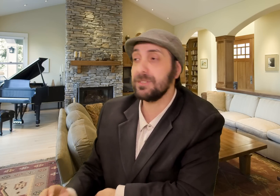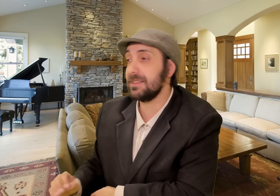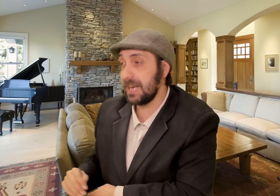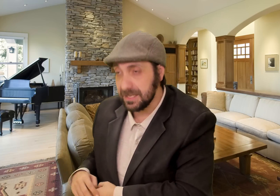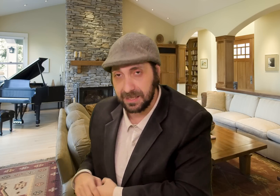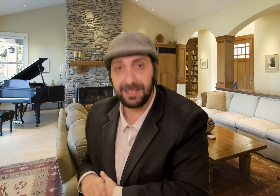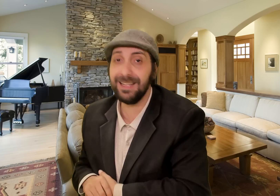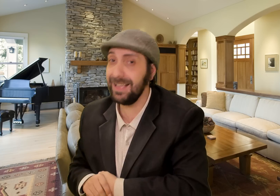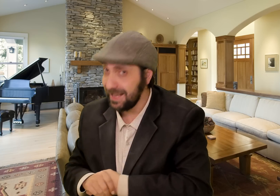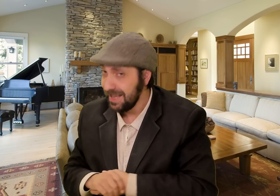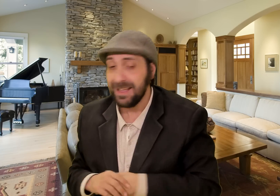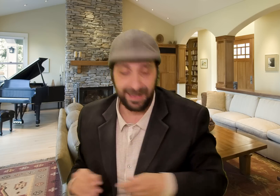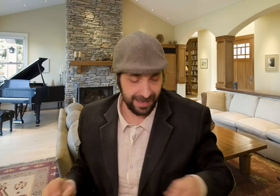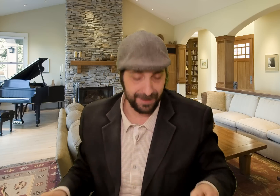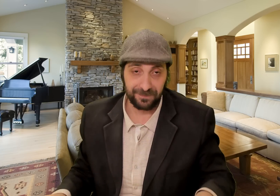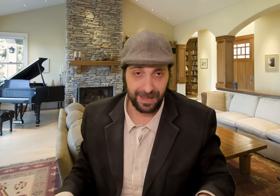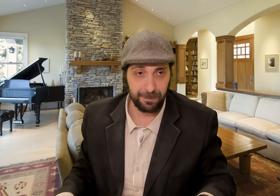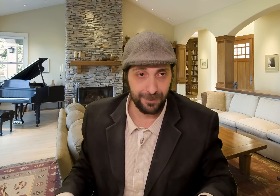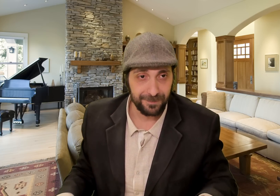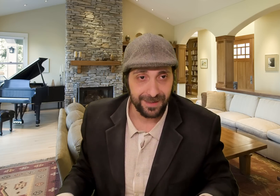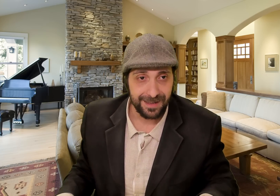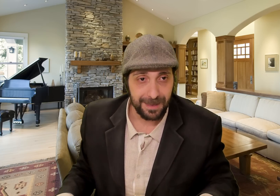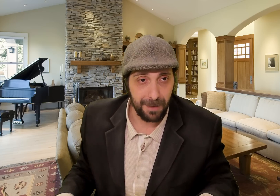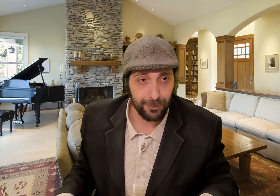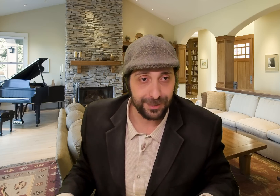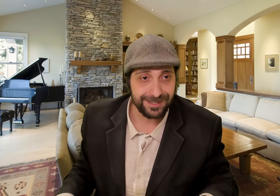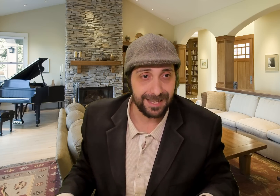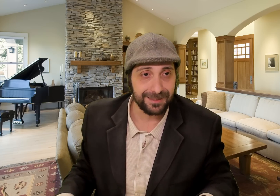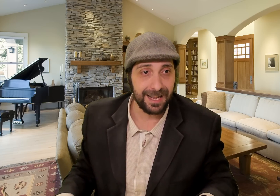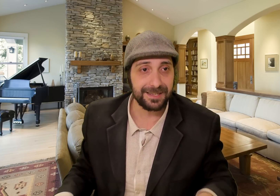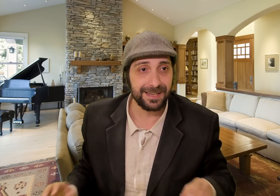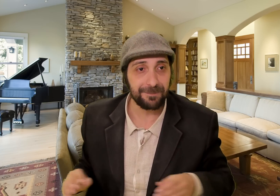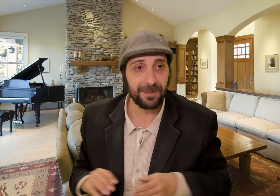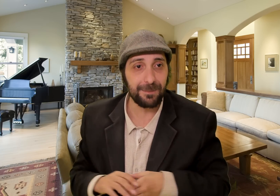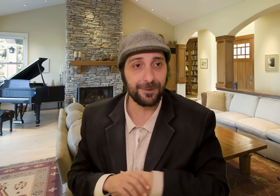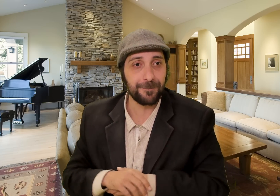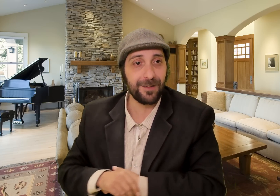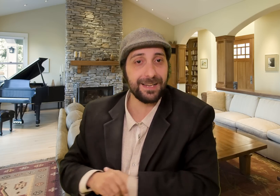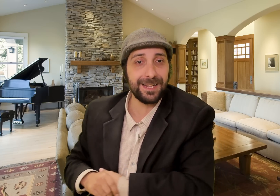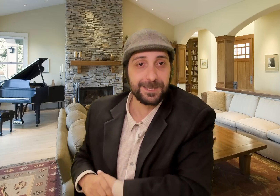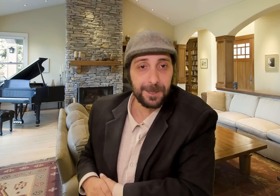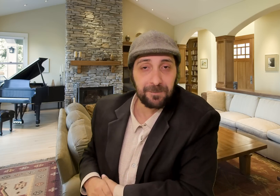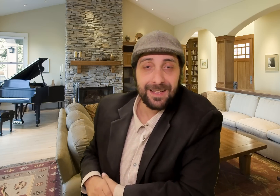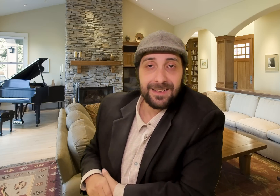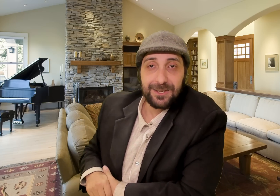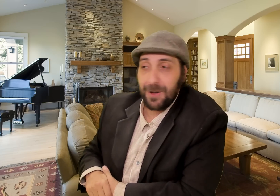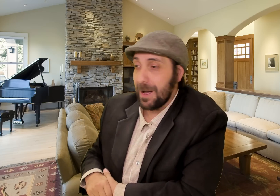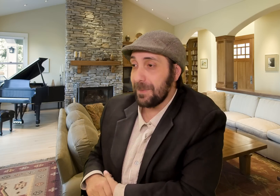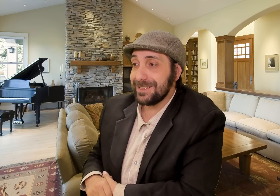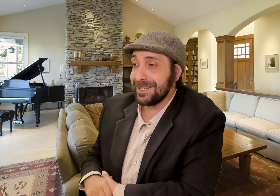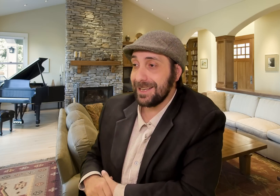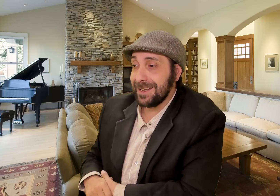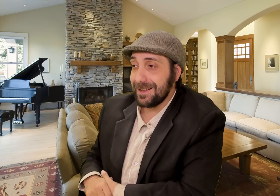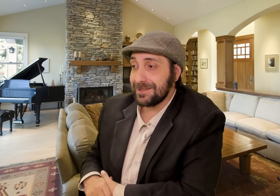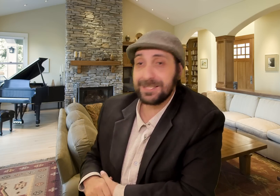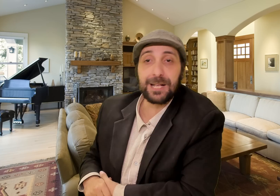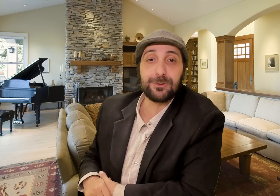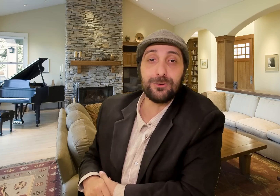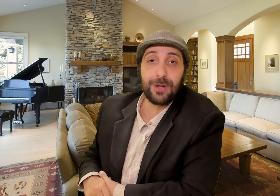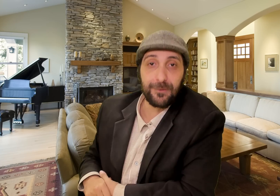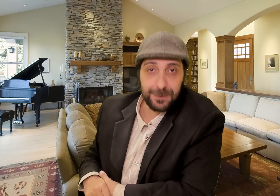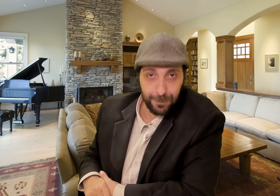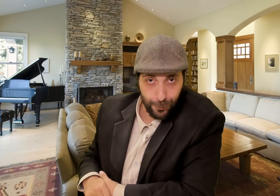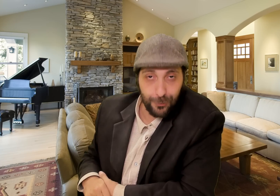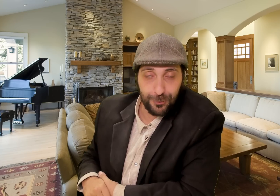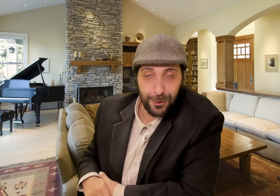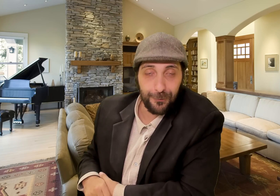atrasa Mauro se atrasar tá bom Mauro que se atrasa né tá bom vai nessa você